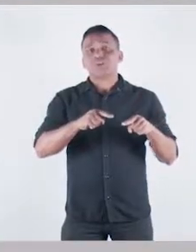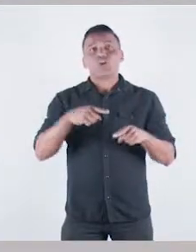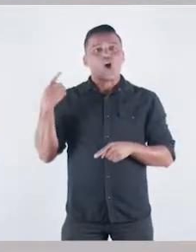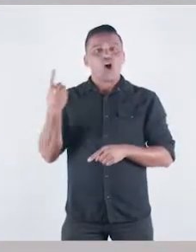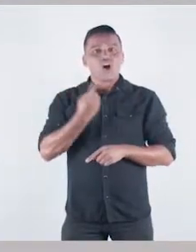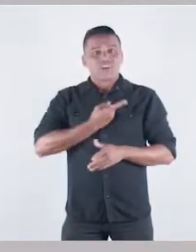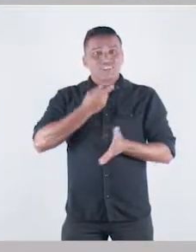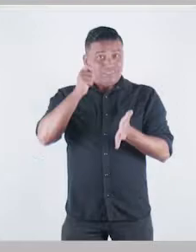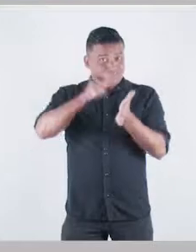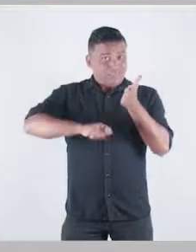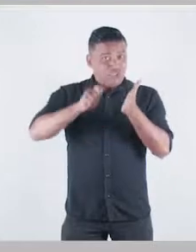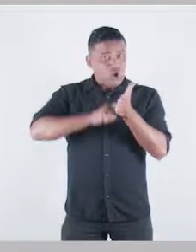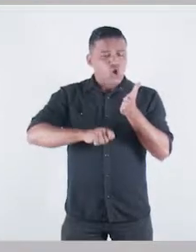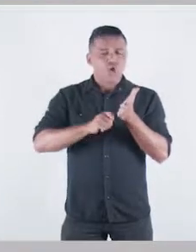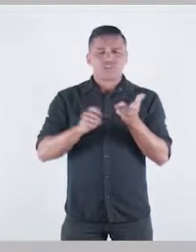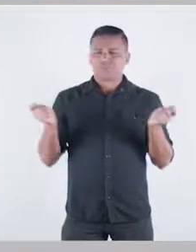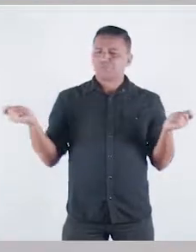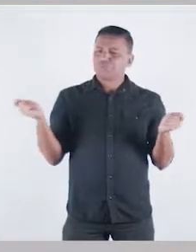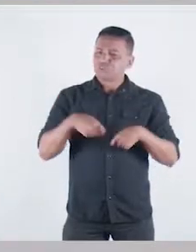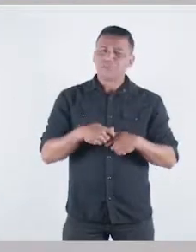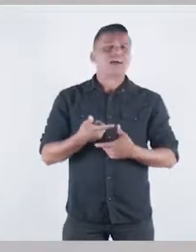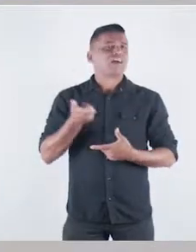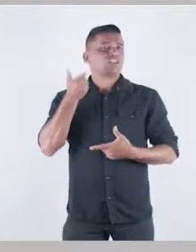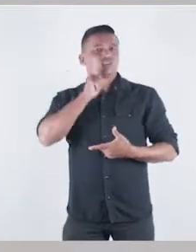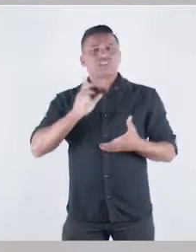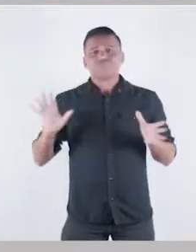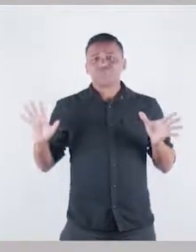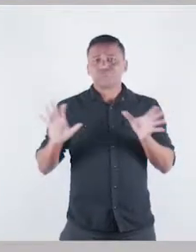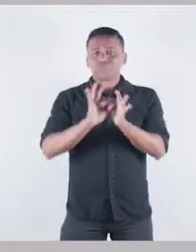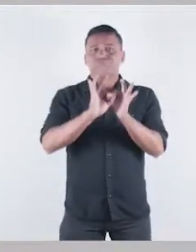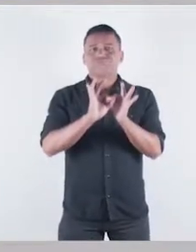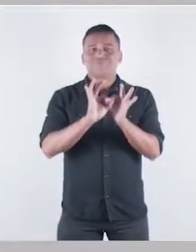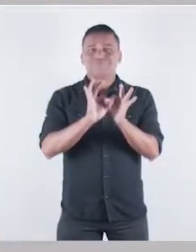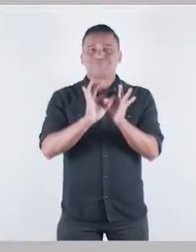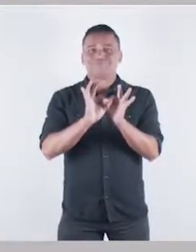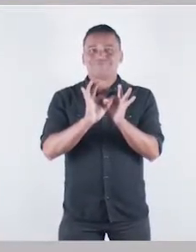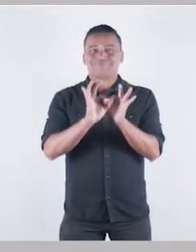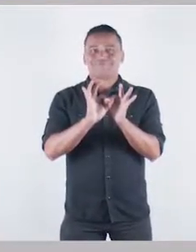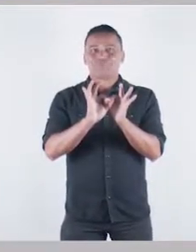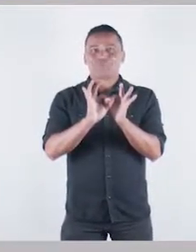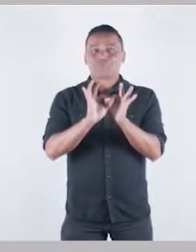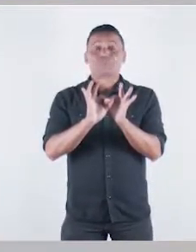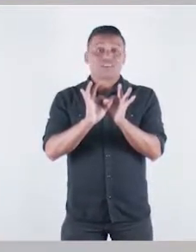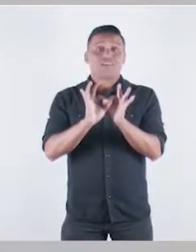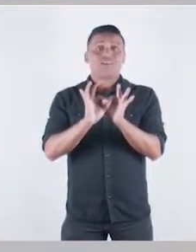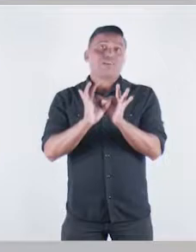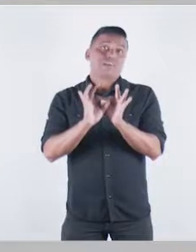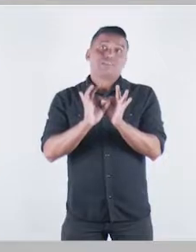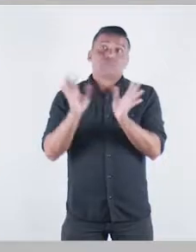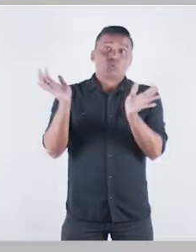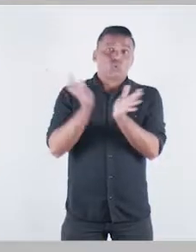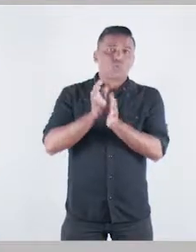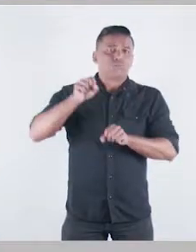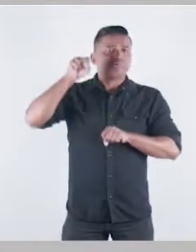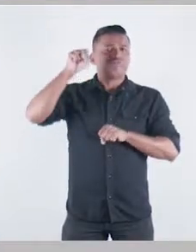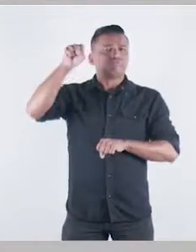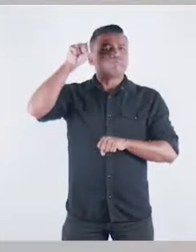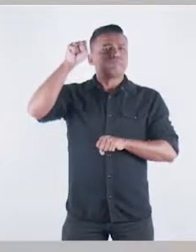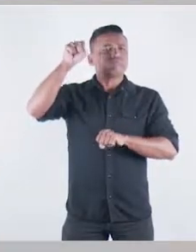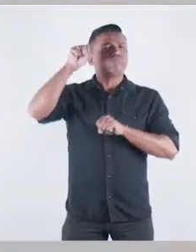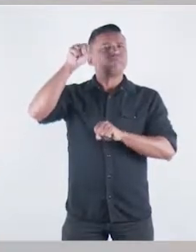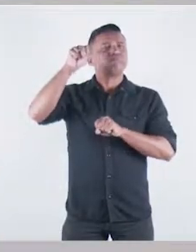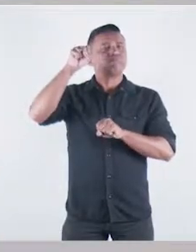percebemos que havia possibilidade de nos unirmos, ou como movimento, ou como uma ação literária,